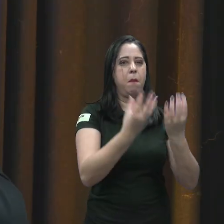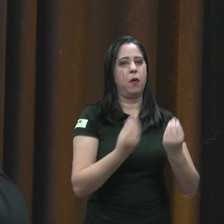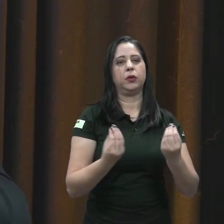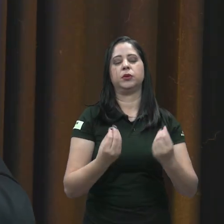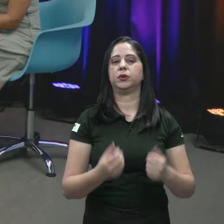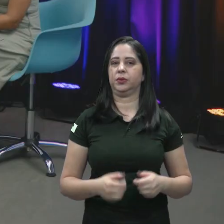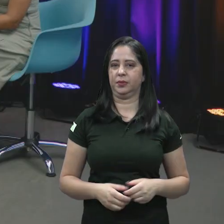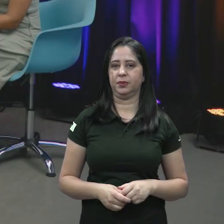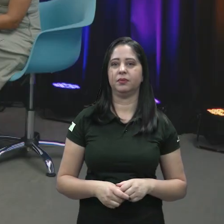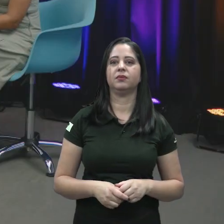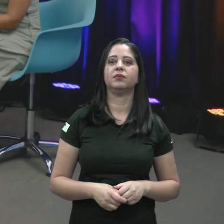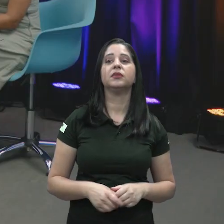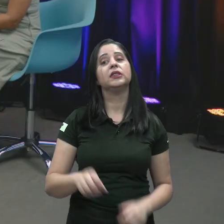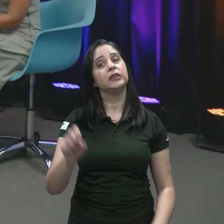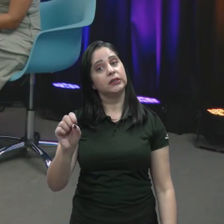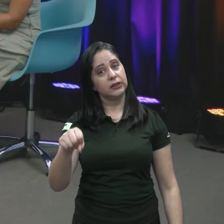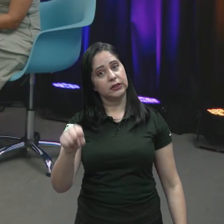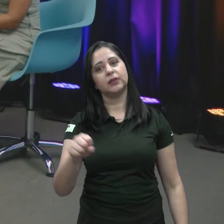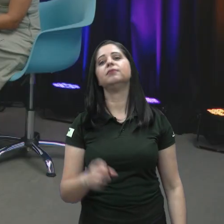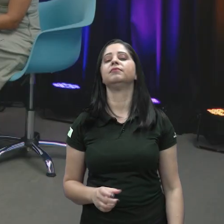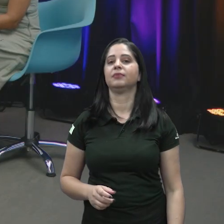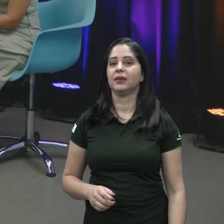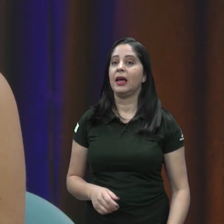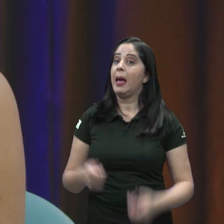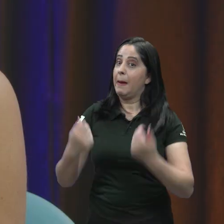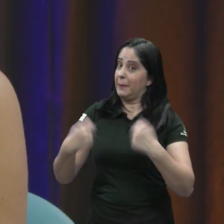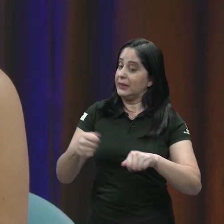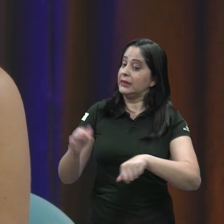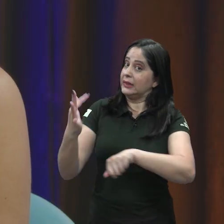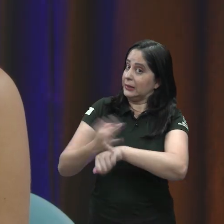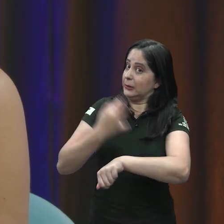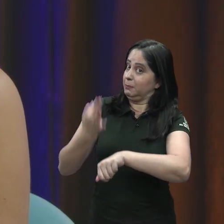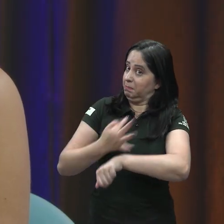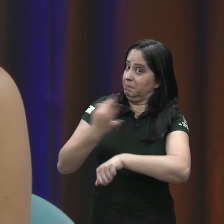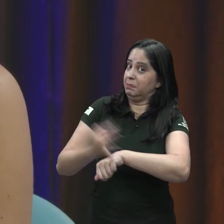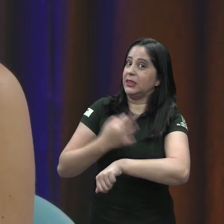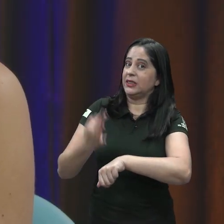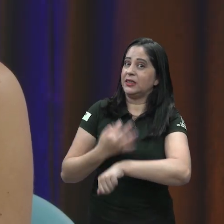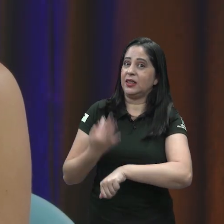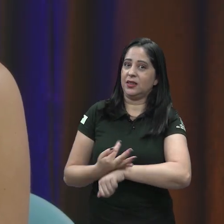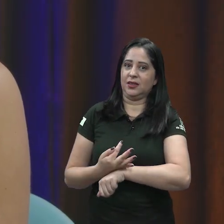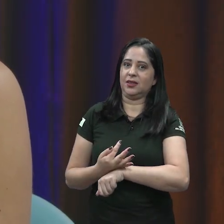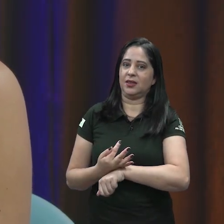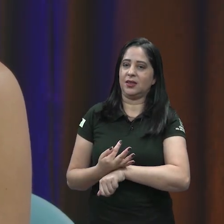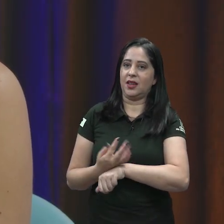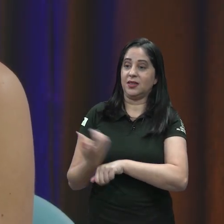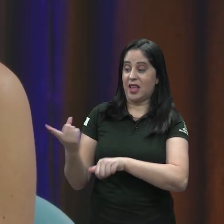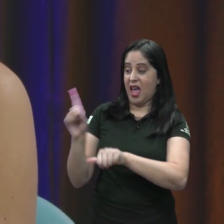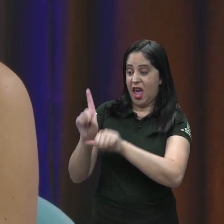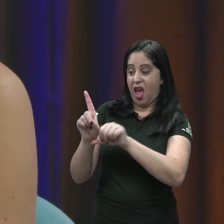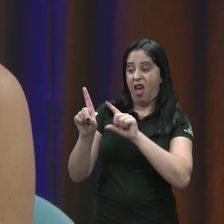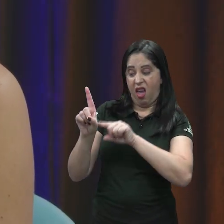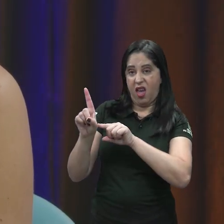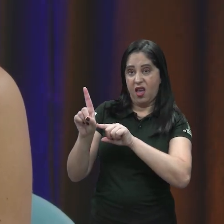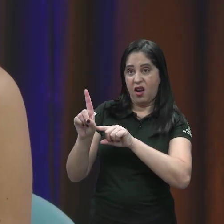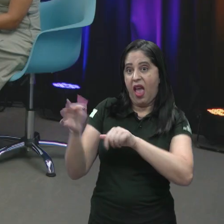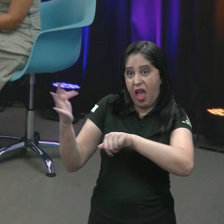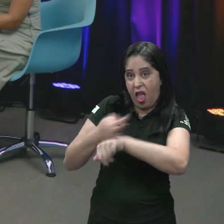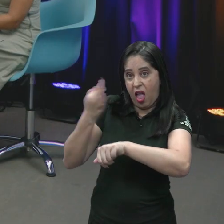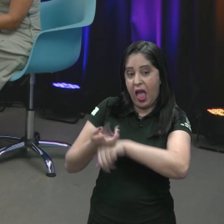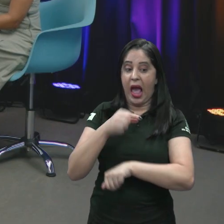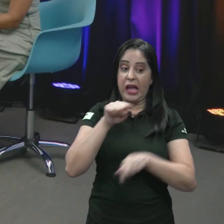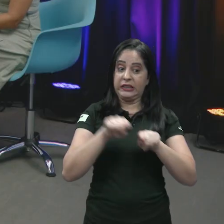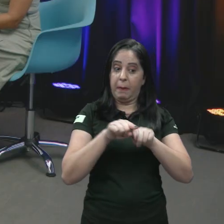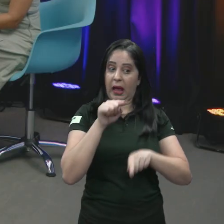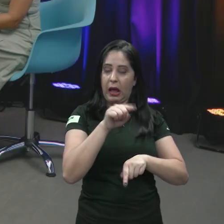chave virou. Então, para ver que precisa ter o que você falou lá no começo, a persistência, né? Não só do influenciador, mas da também da empresa ela precisa